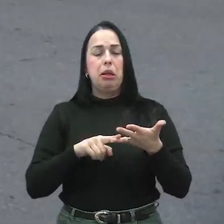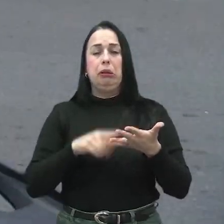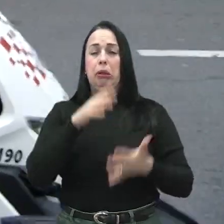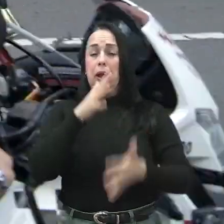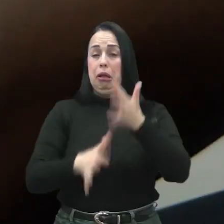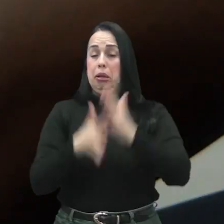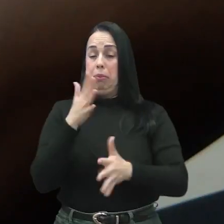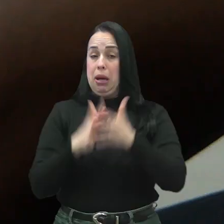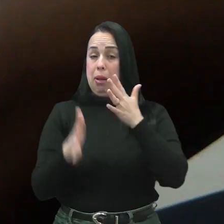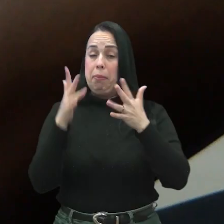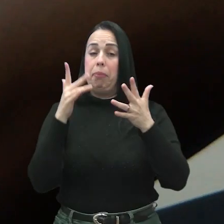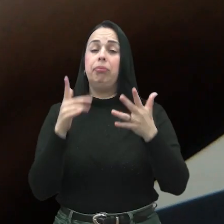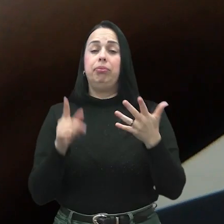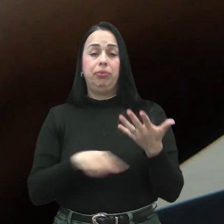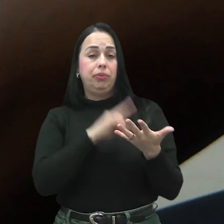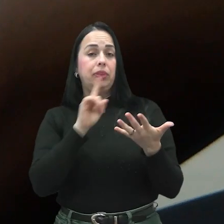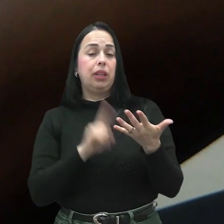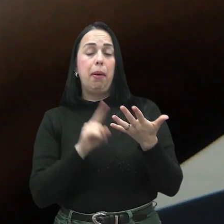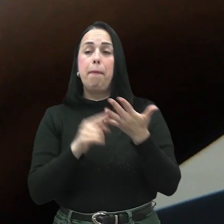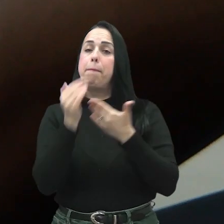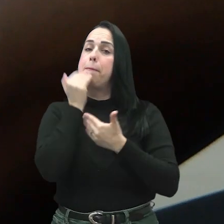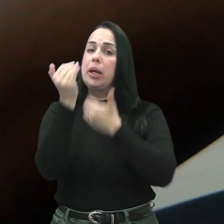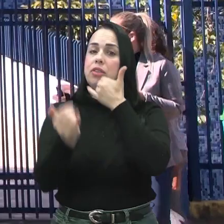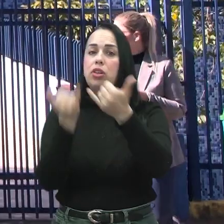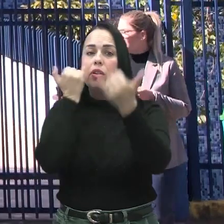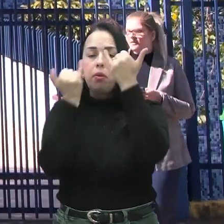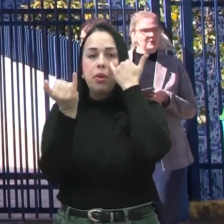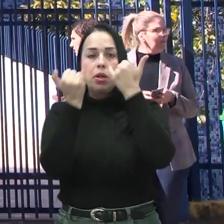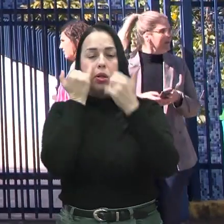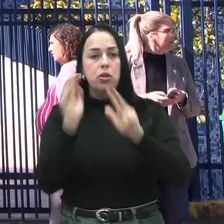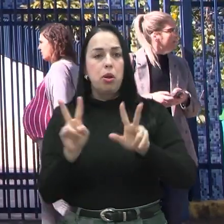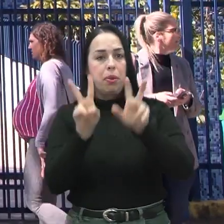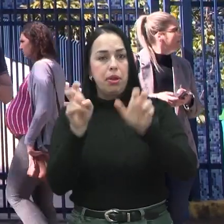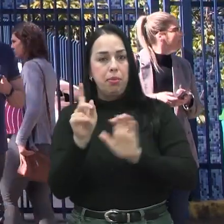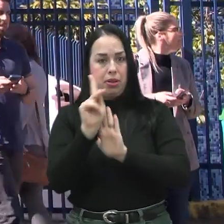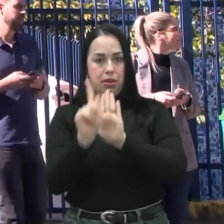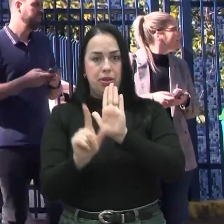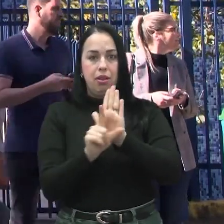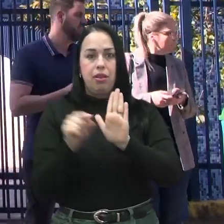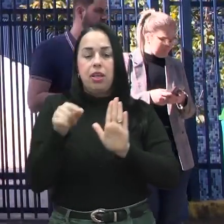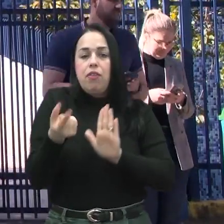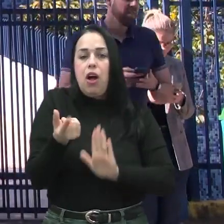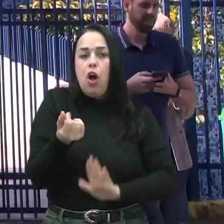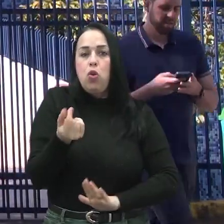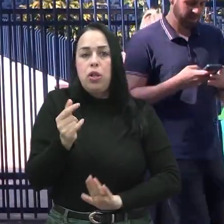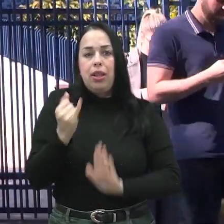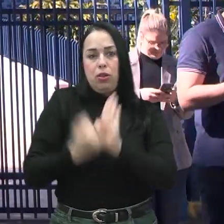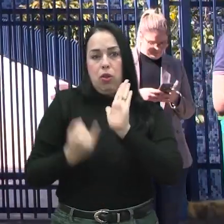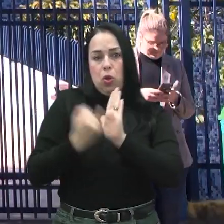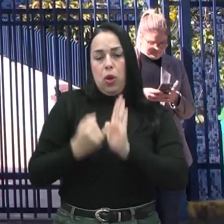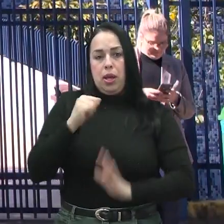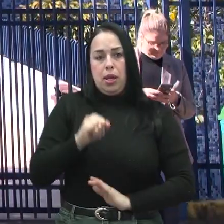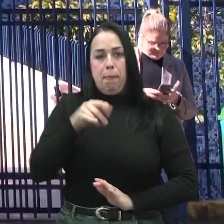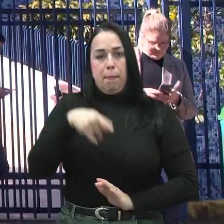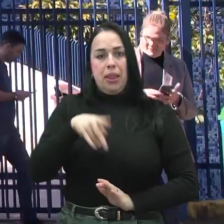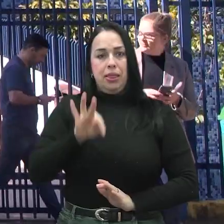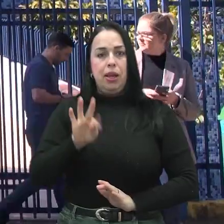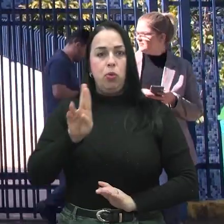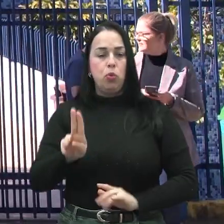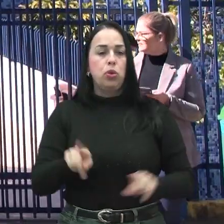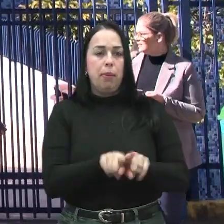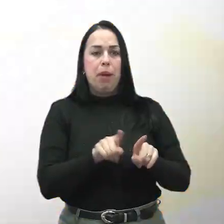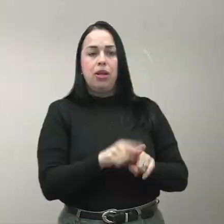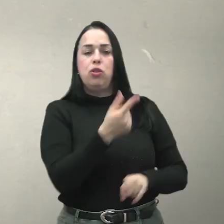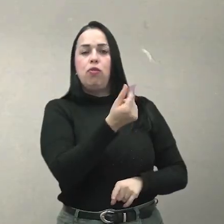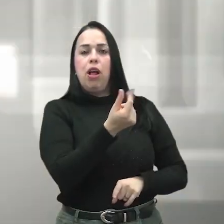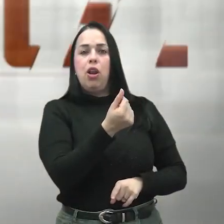perturbação do sossego, além de pedidos de informações sobre os projetos que prevêem correção nos valores do IPTU e taxa de coleta de